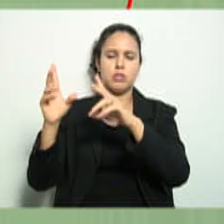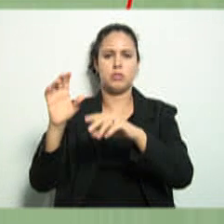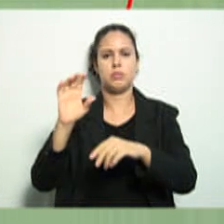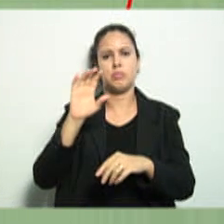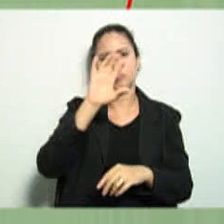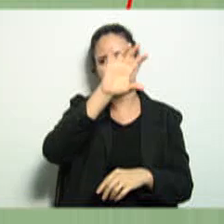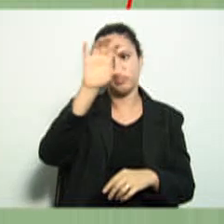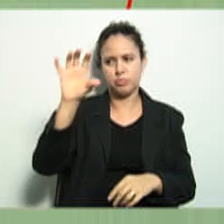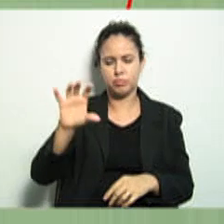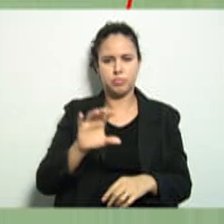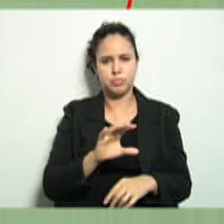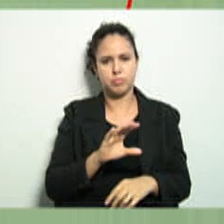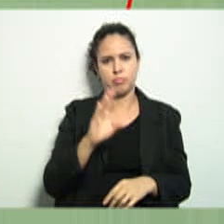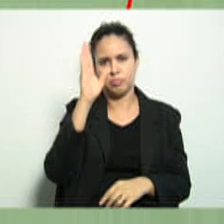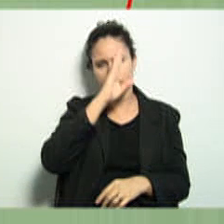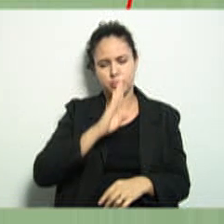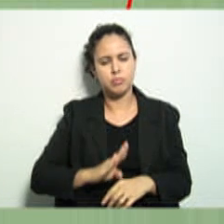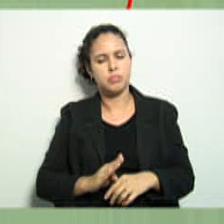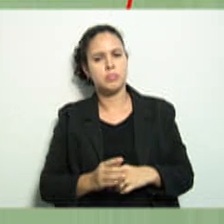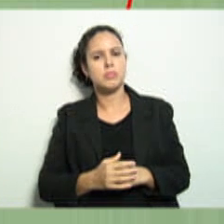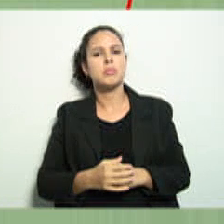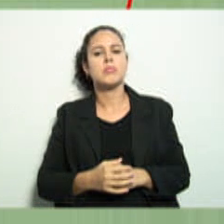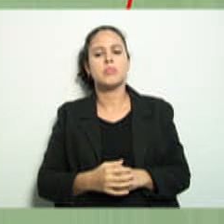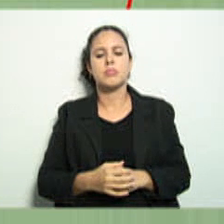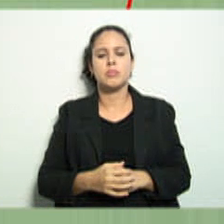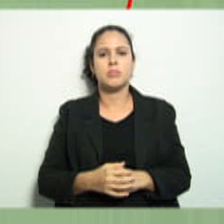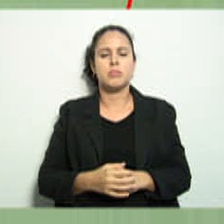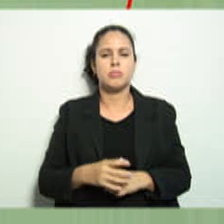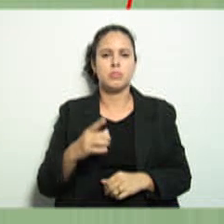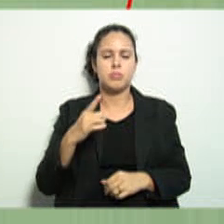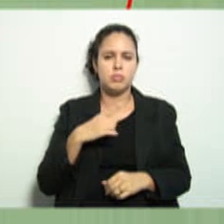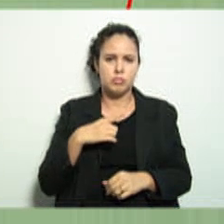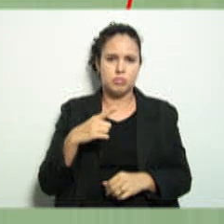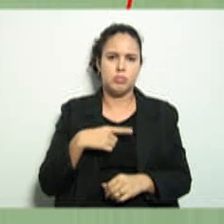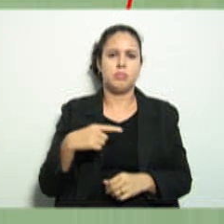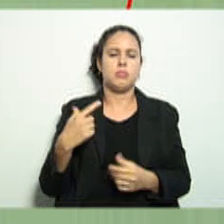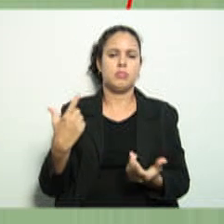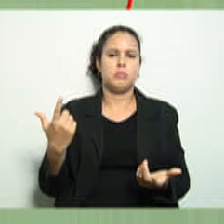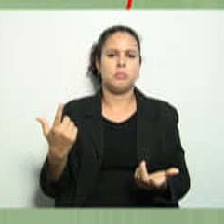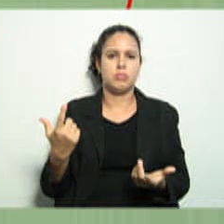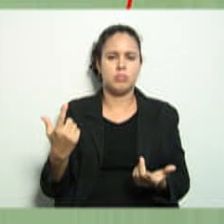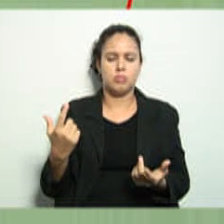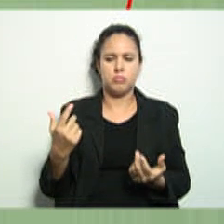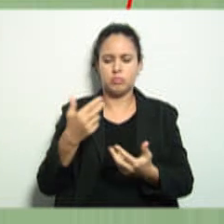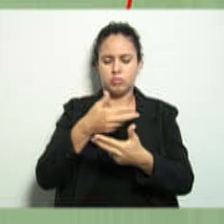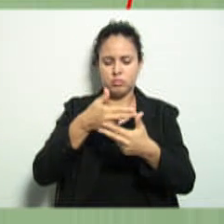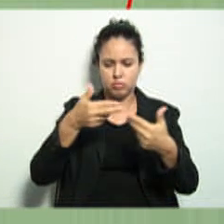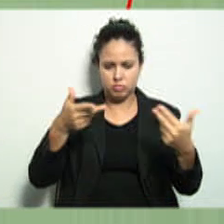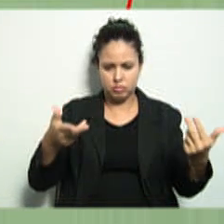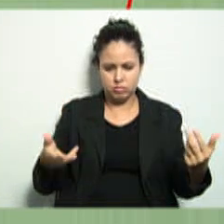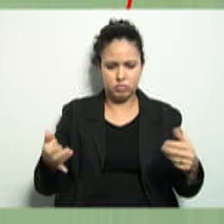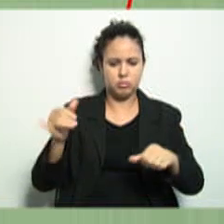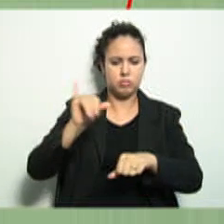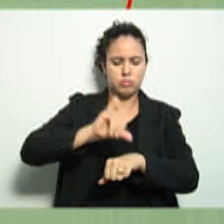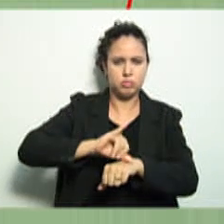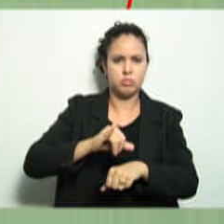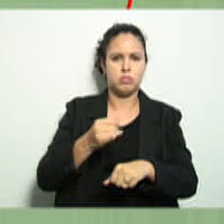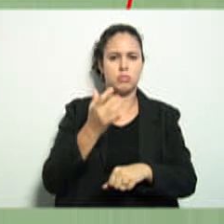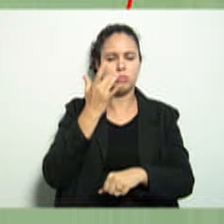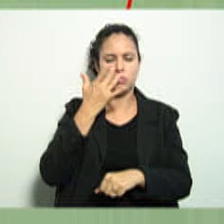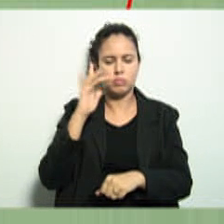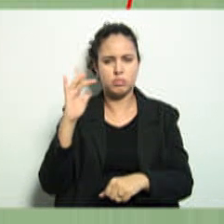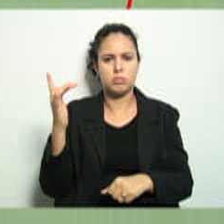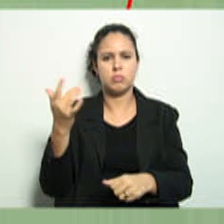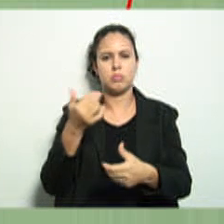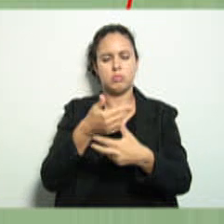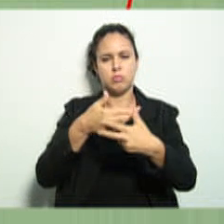regiões do país. Nós temos os minerais não metálicos, que também são beneficiados em outras regiões do país,